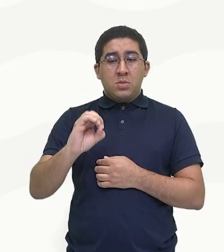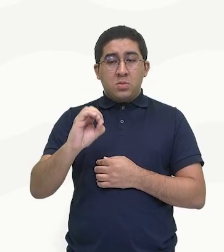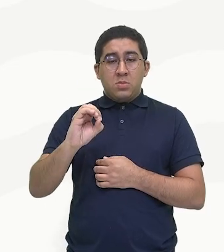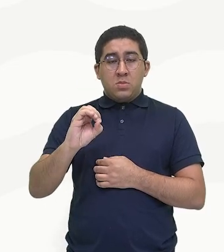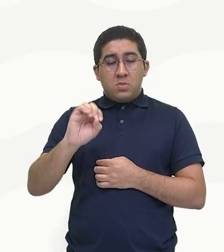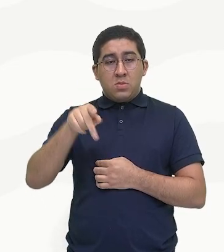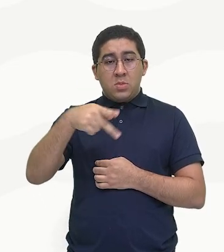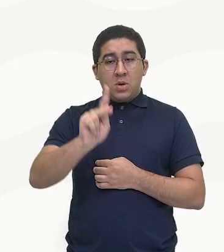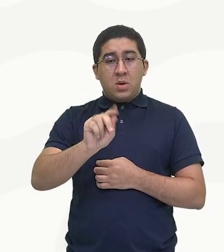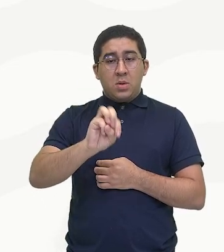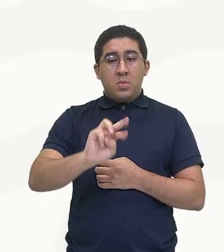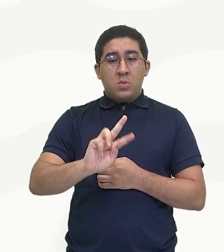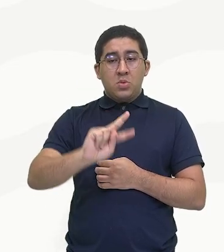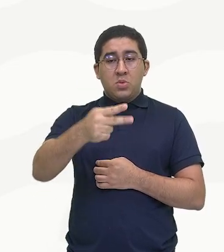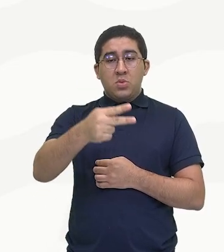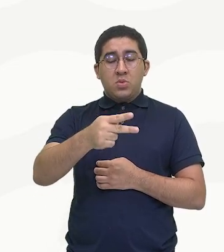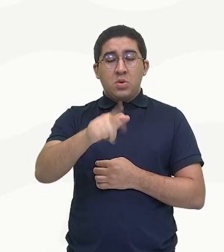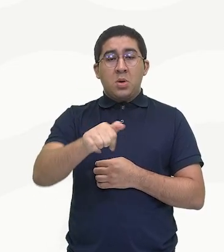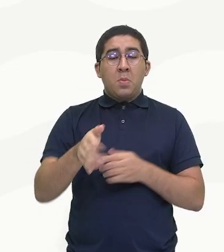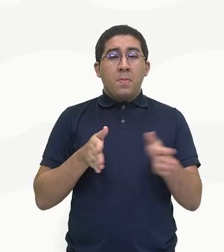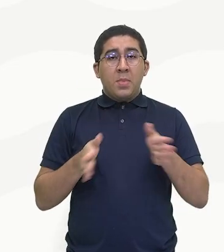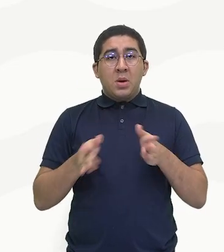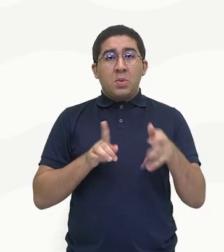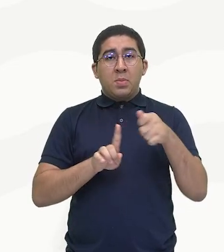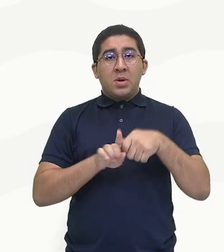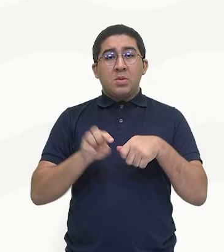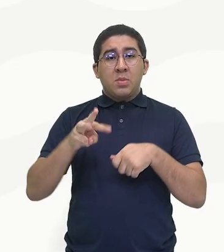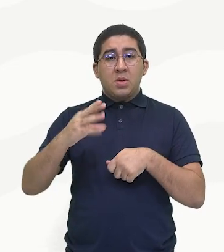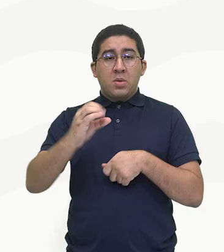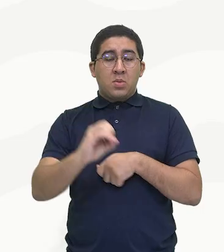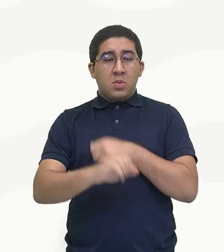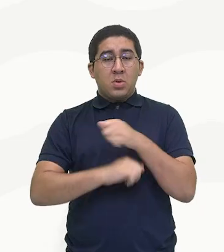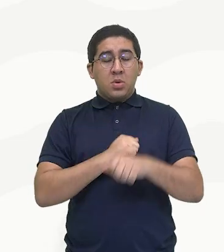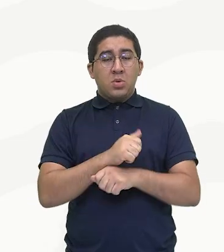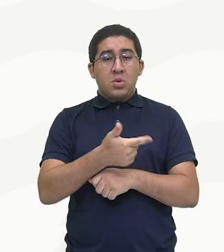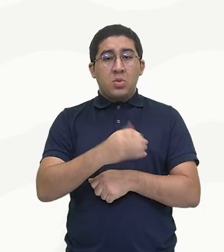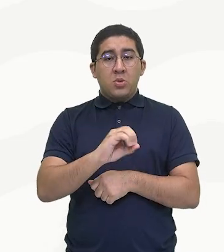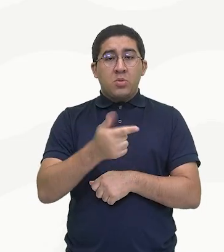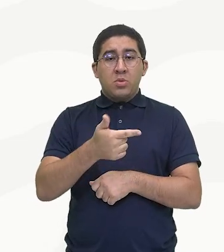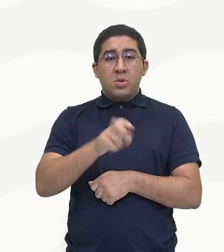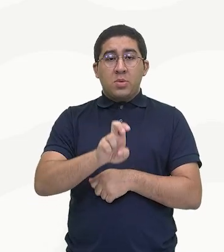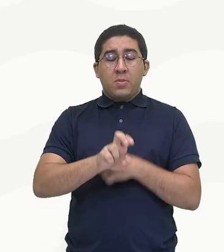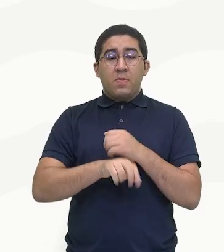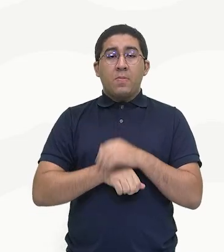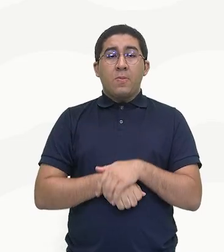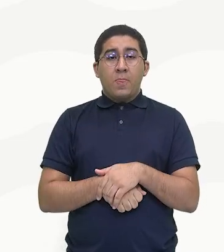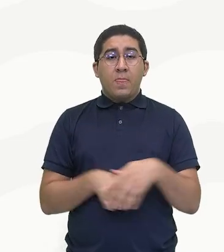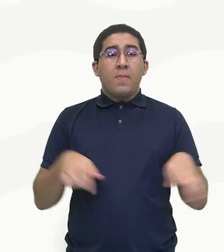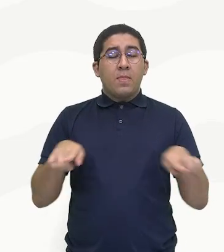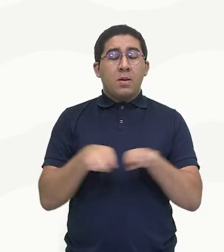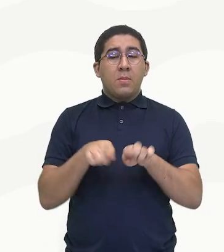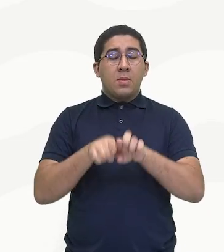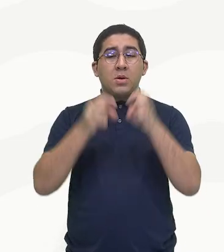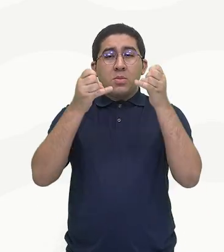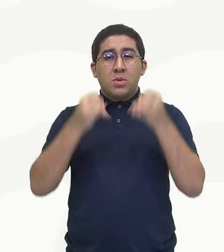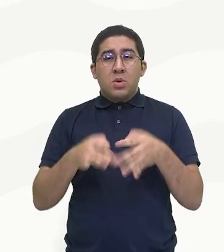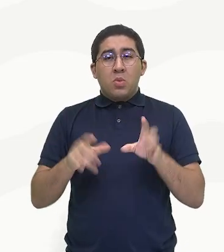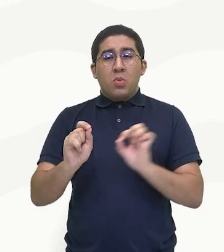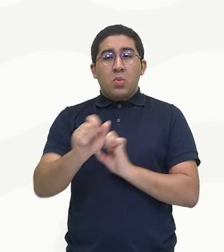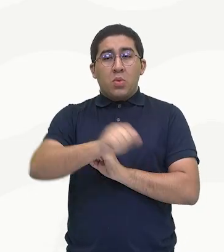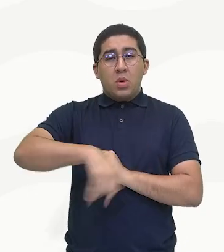quilômetros quadrados para o período de maio de 2025. E aqui também está dizendo que a